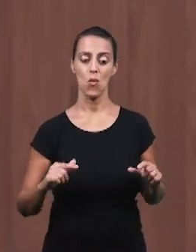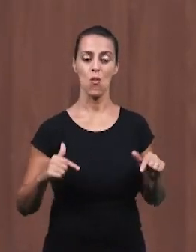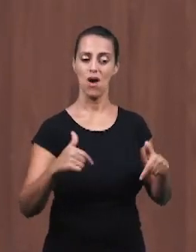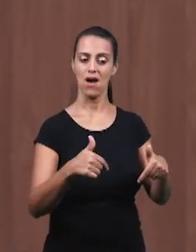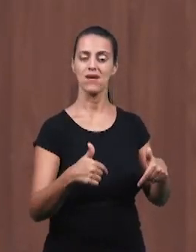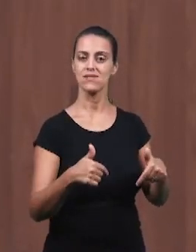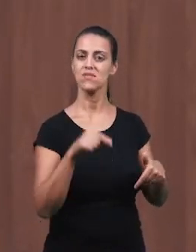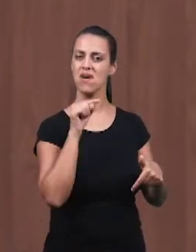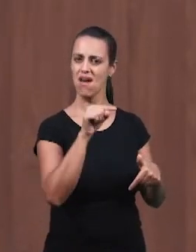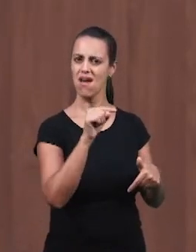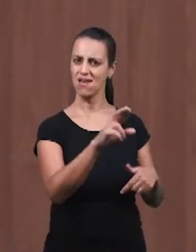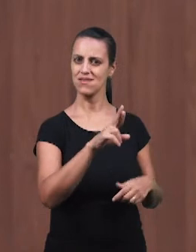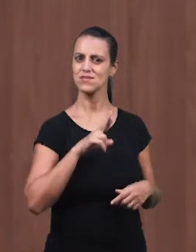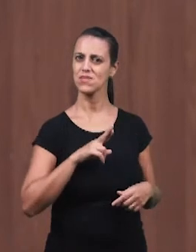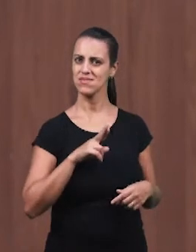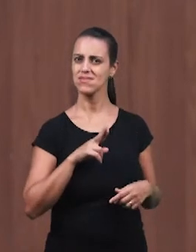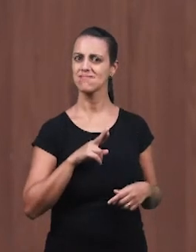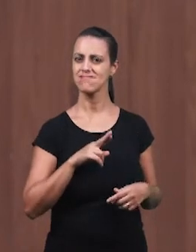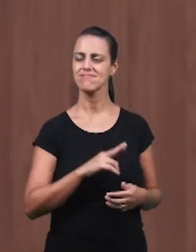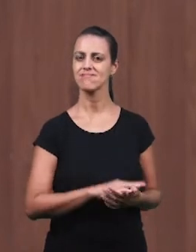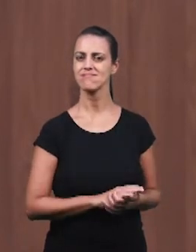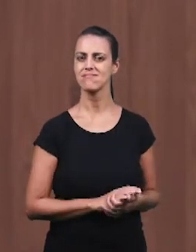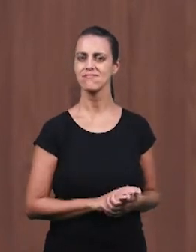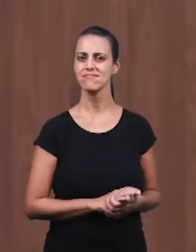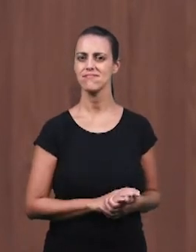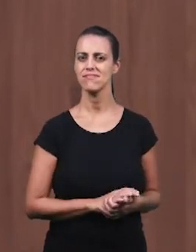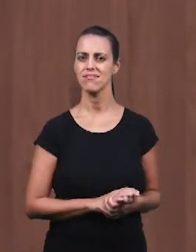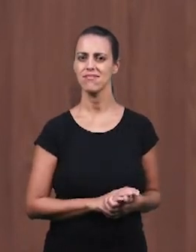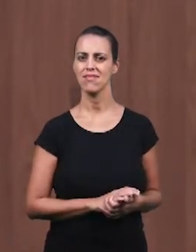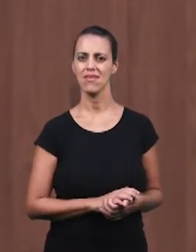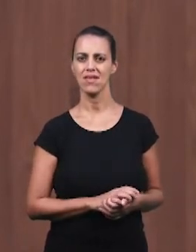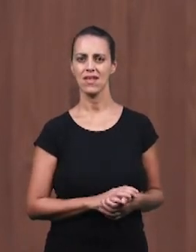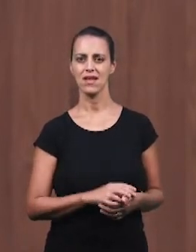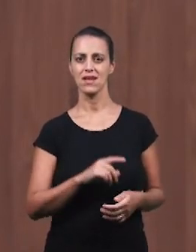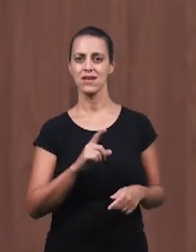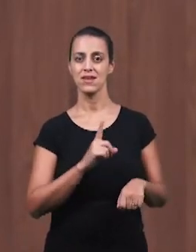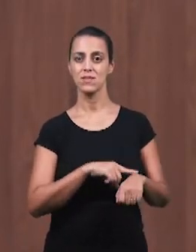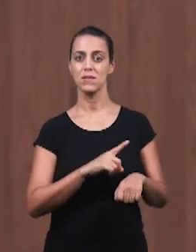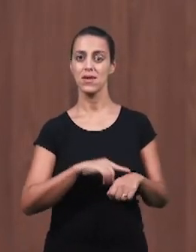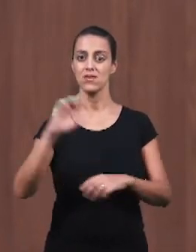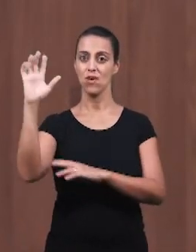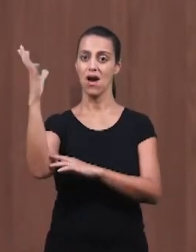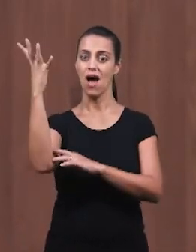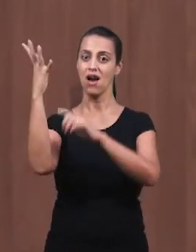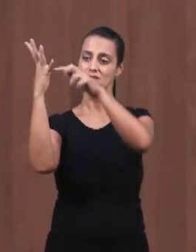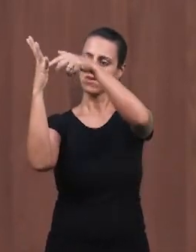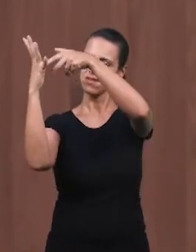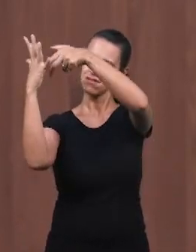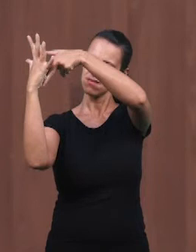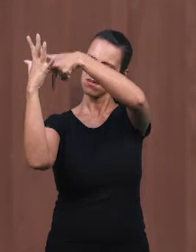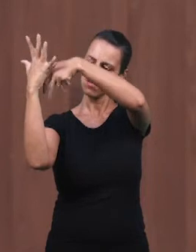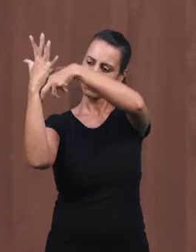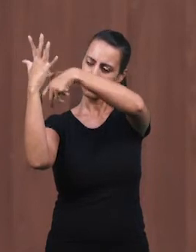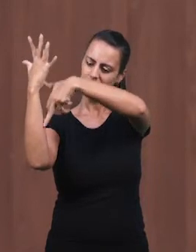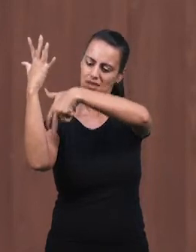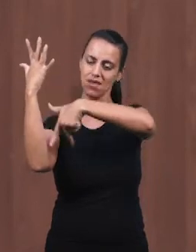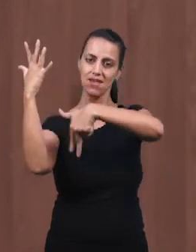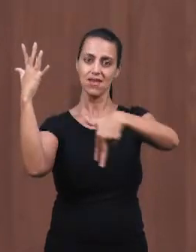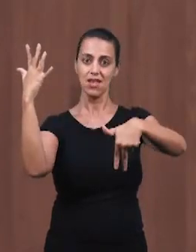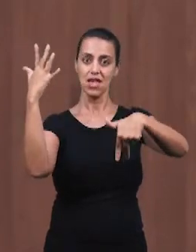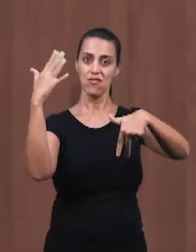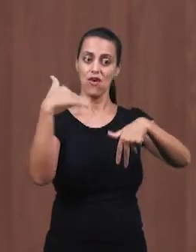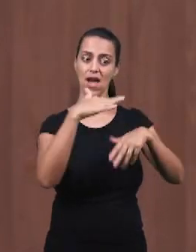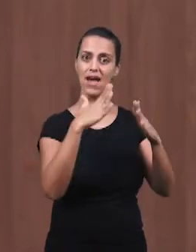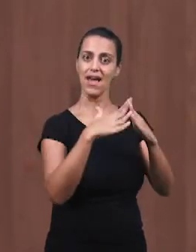bem pontificado pela irmã Vitória, foi quanto a Zaqueu descer e receber